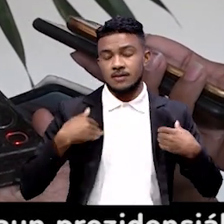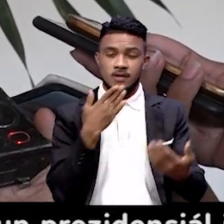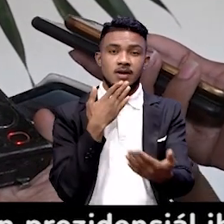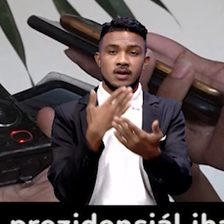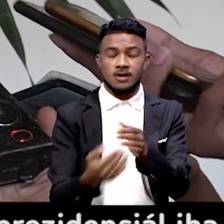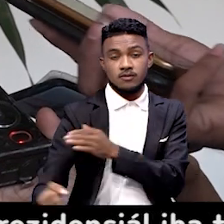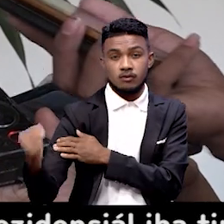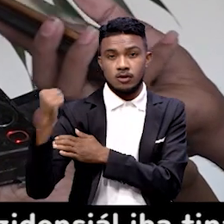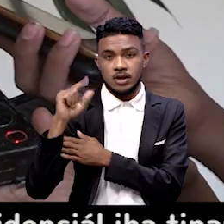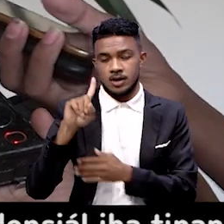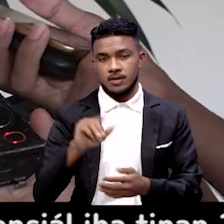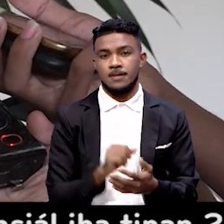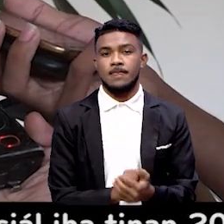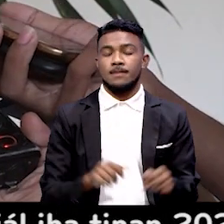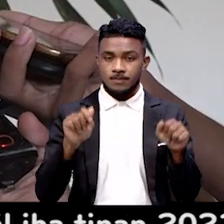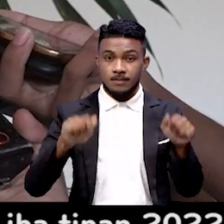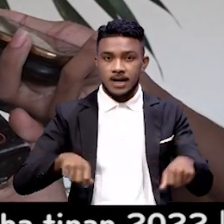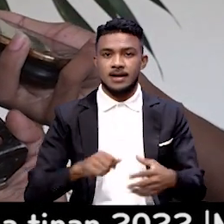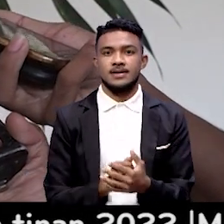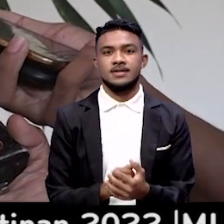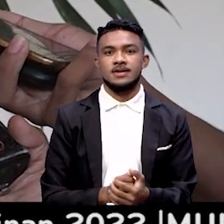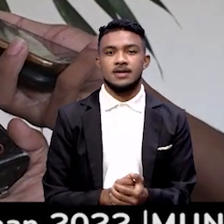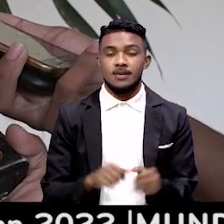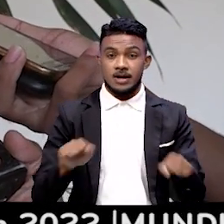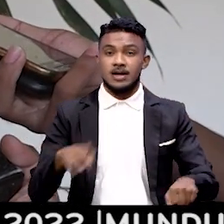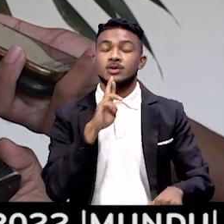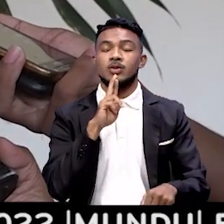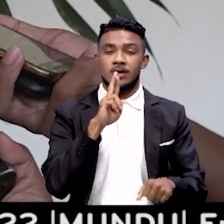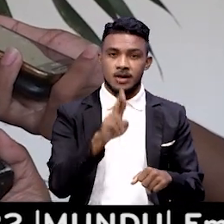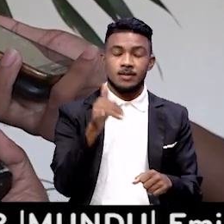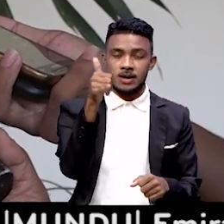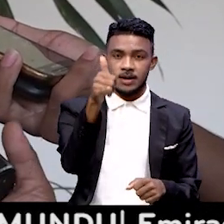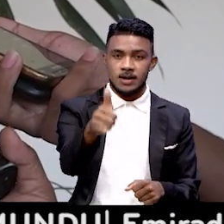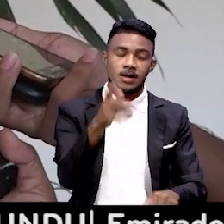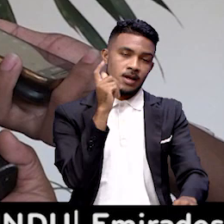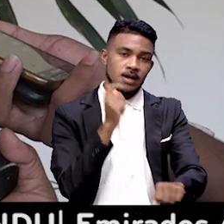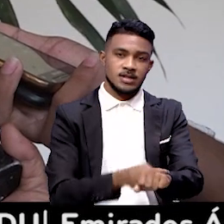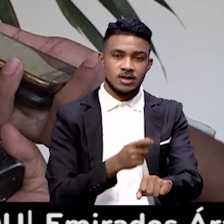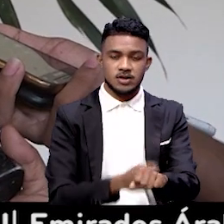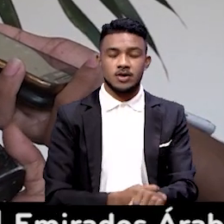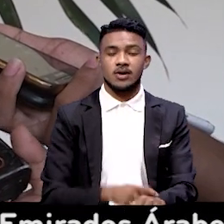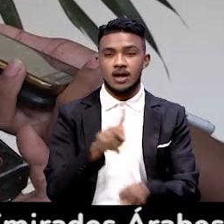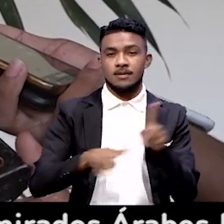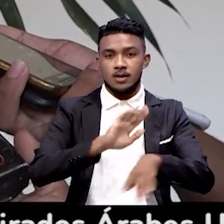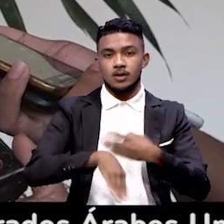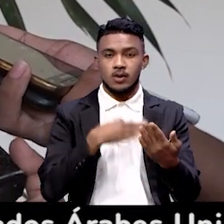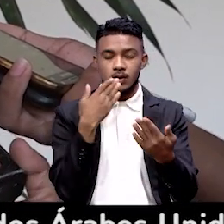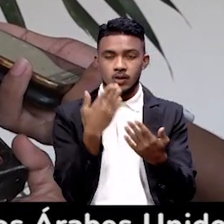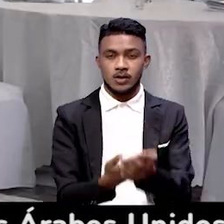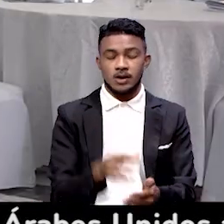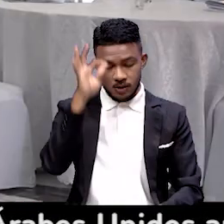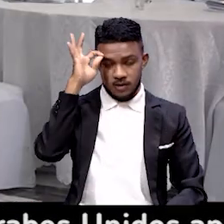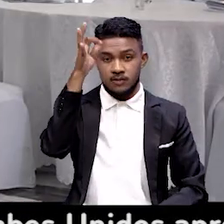40 liu tan hodi bele responde ba situasang emo hoto tunian ia